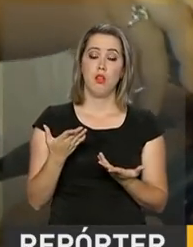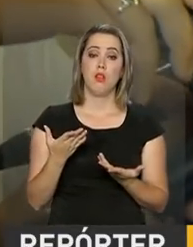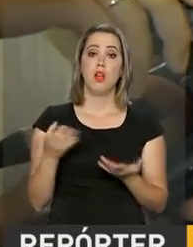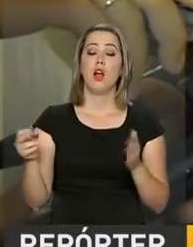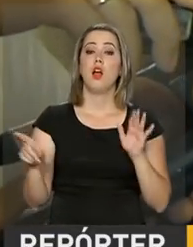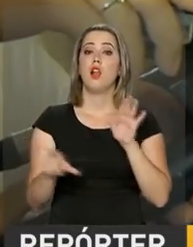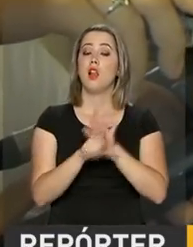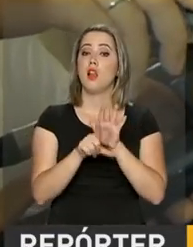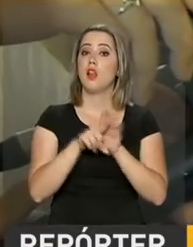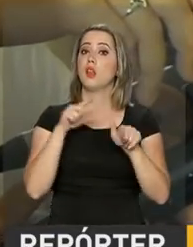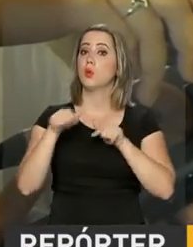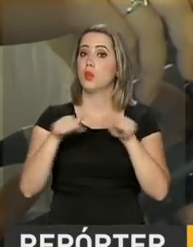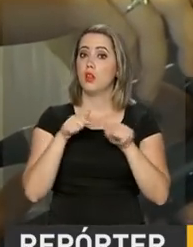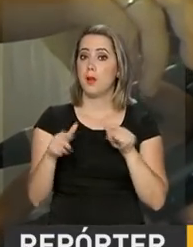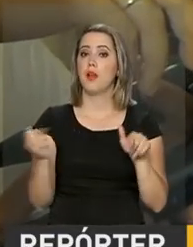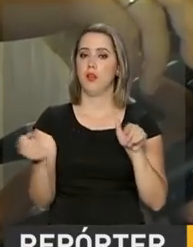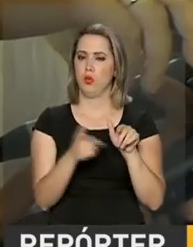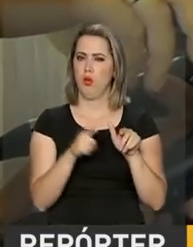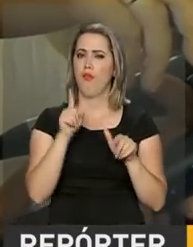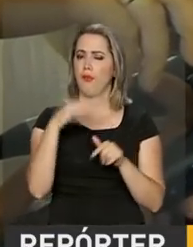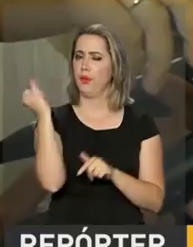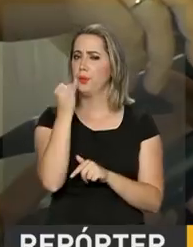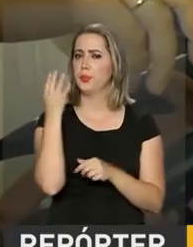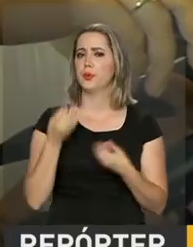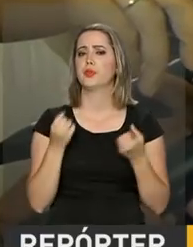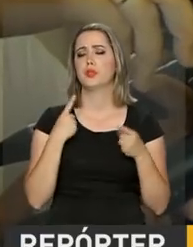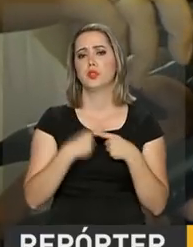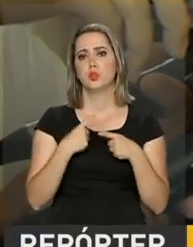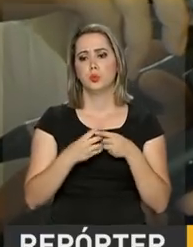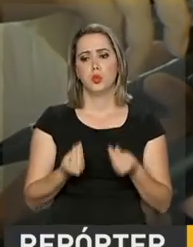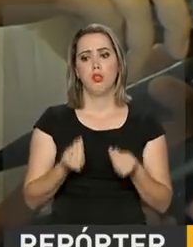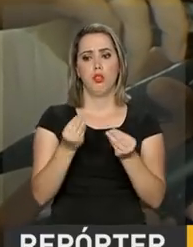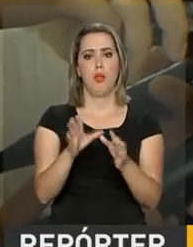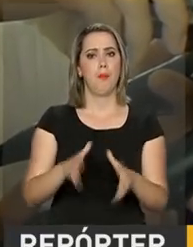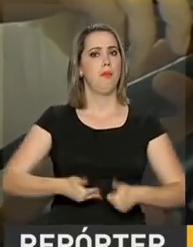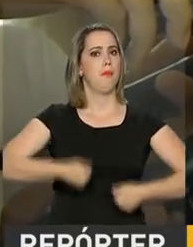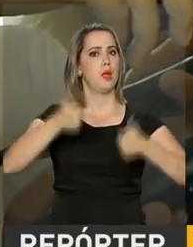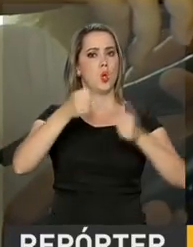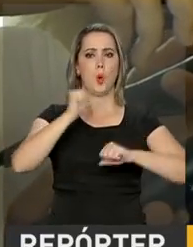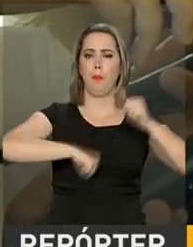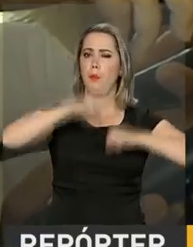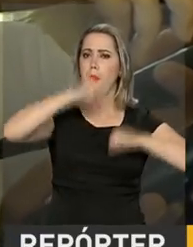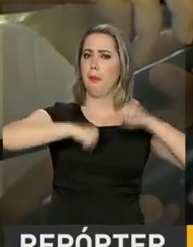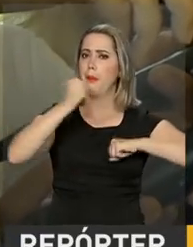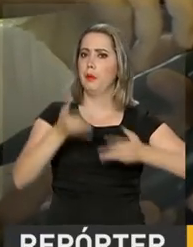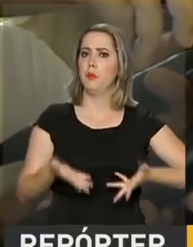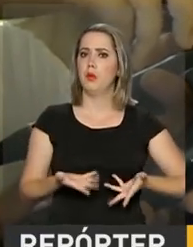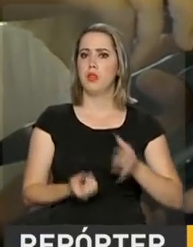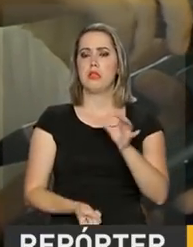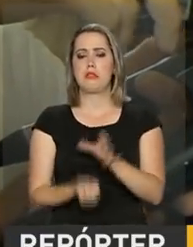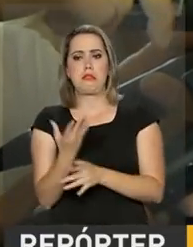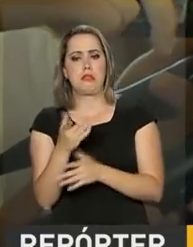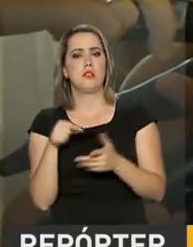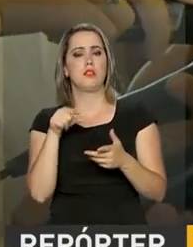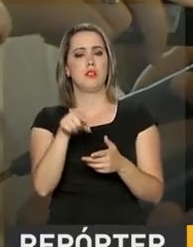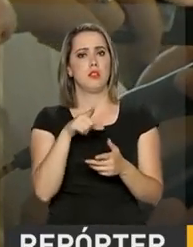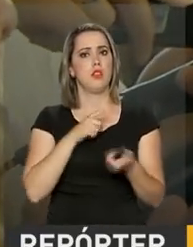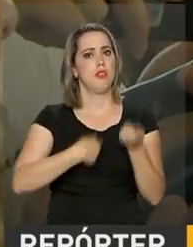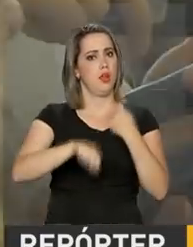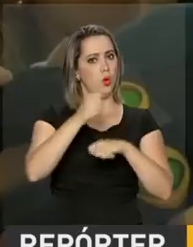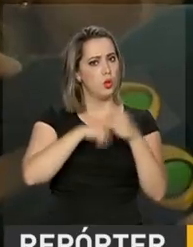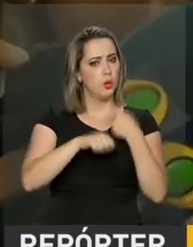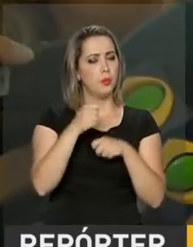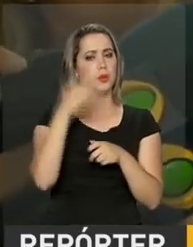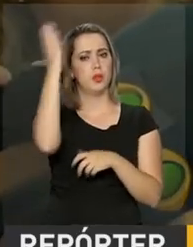porque ela vai garantir um bom nível de produtividade de eficácia da economia